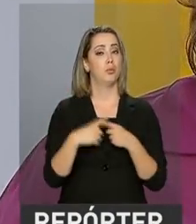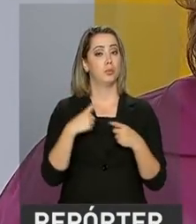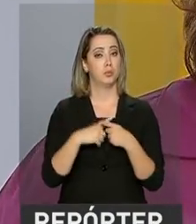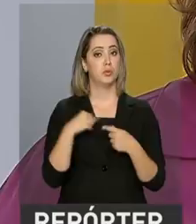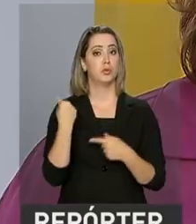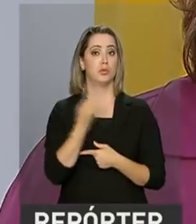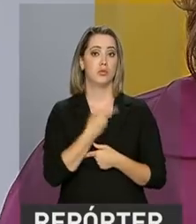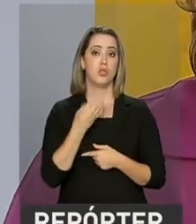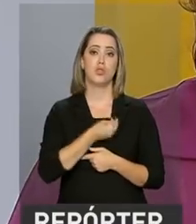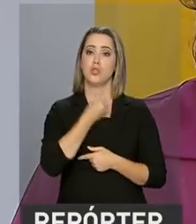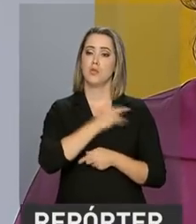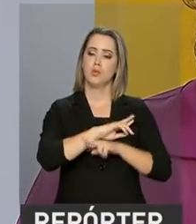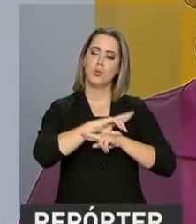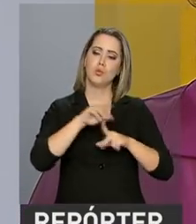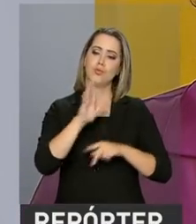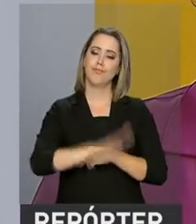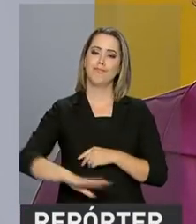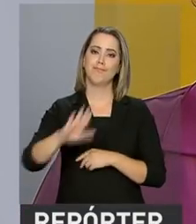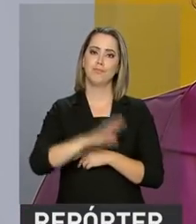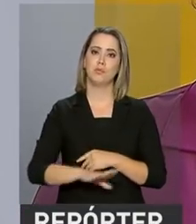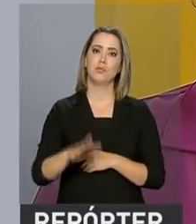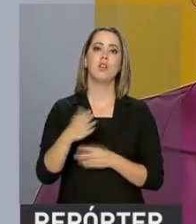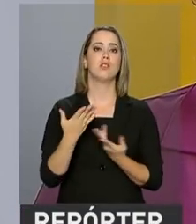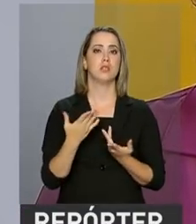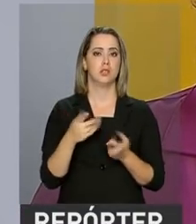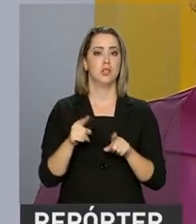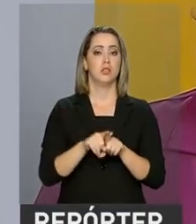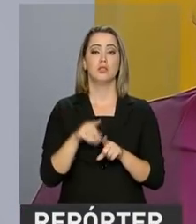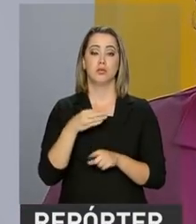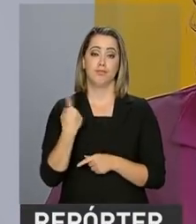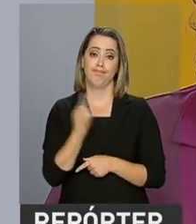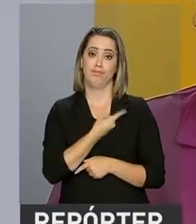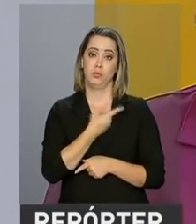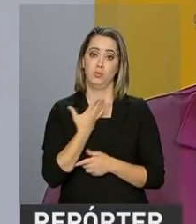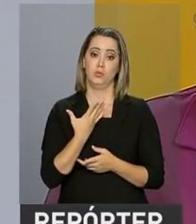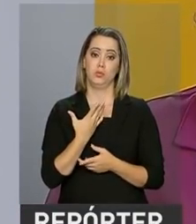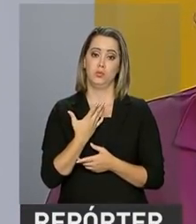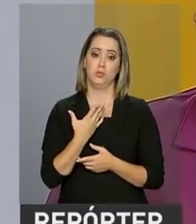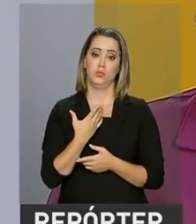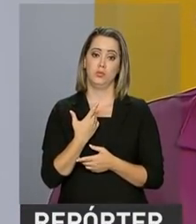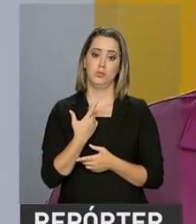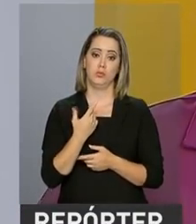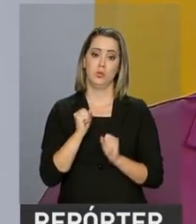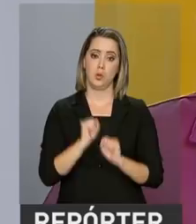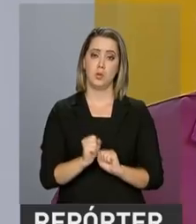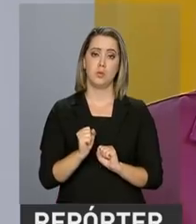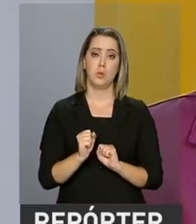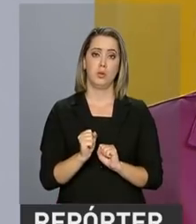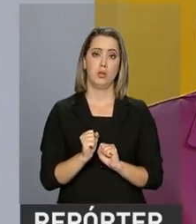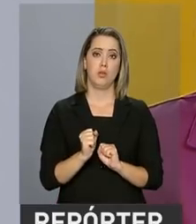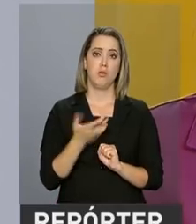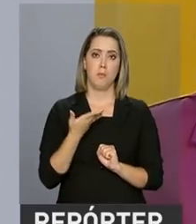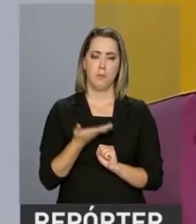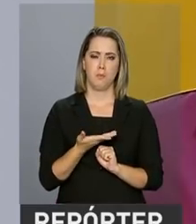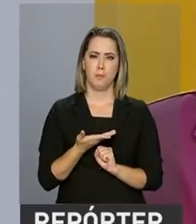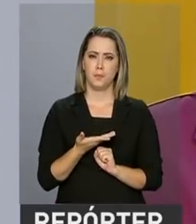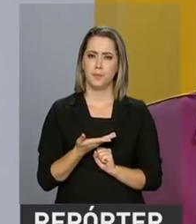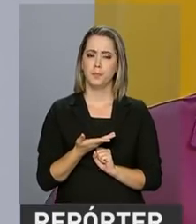como a gente convive com várias crianças dentro da escola, então a gente acaba sendo um grande, como é que eu vou dizer,